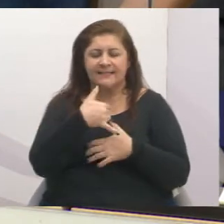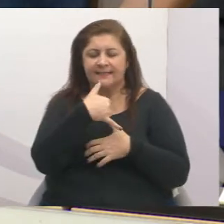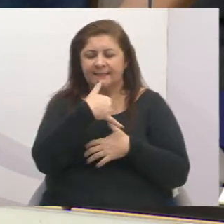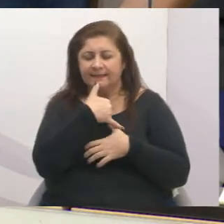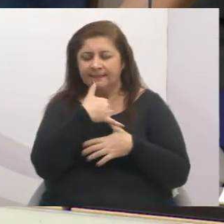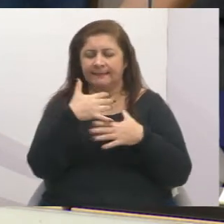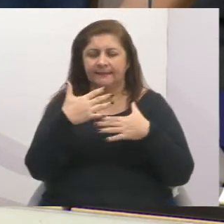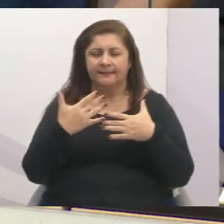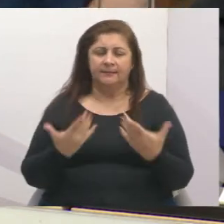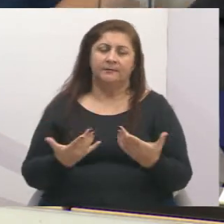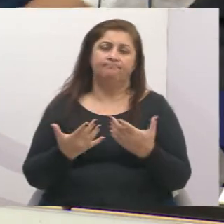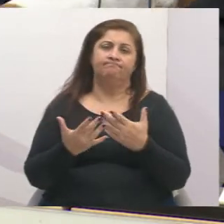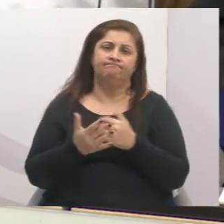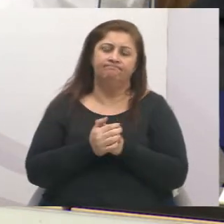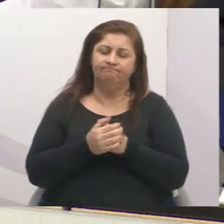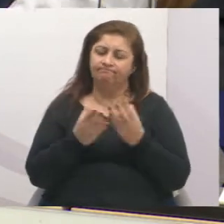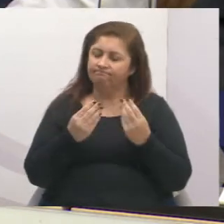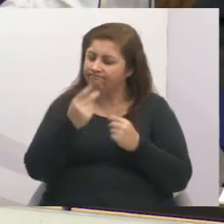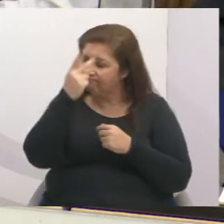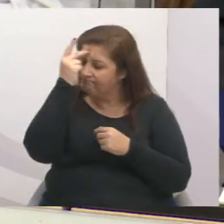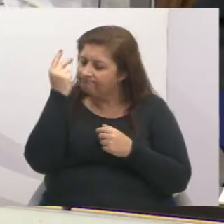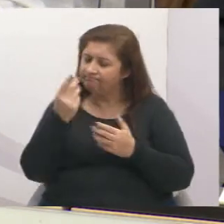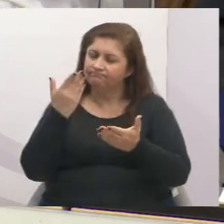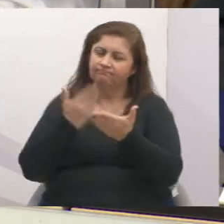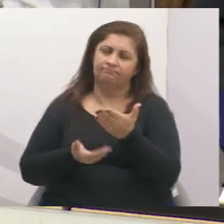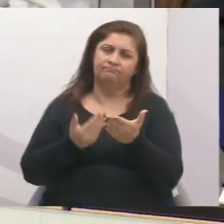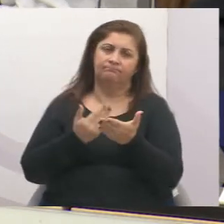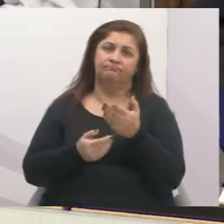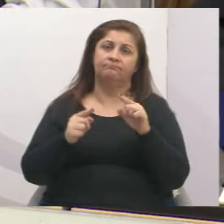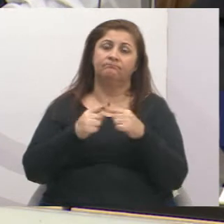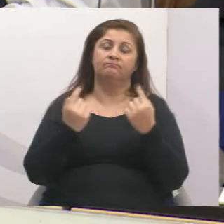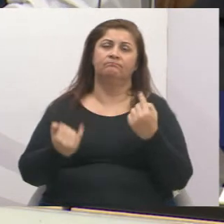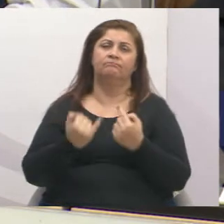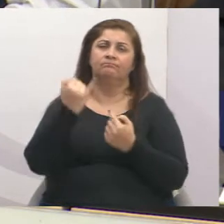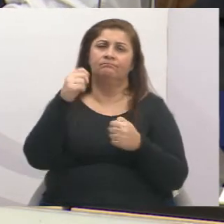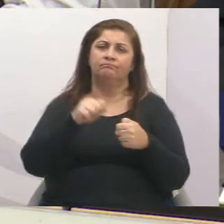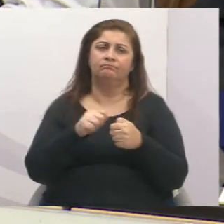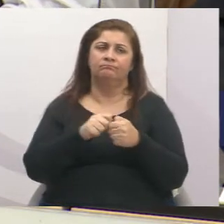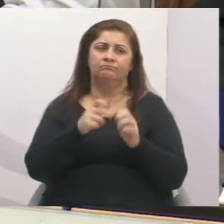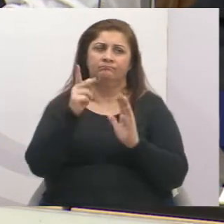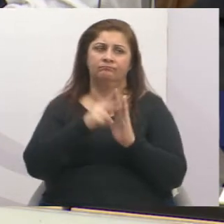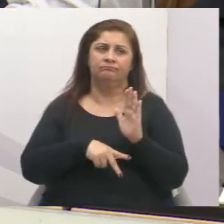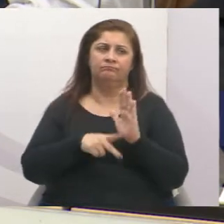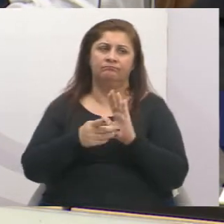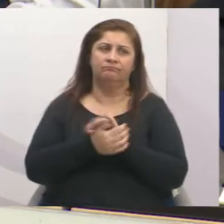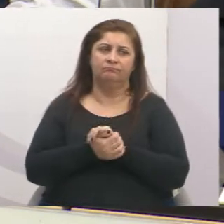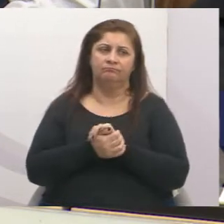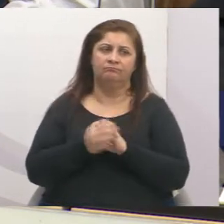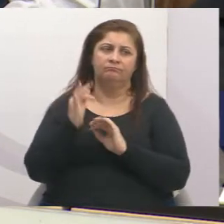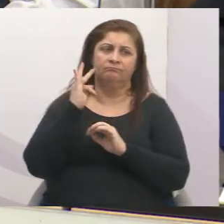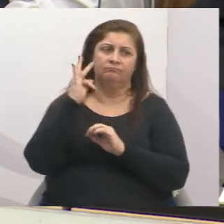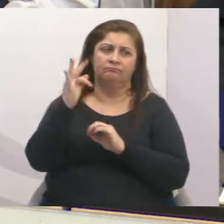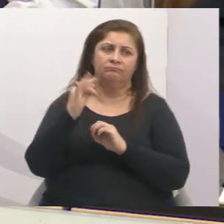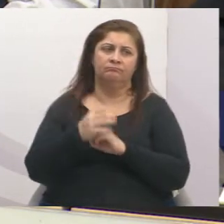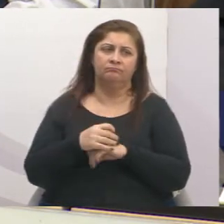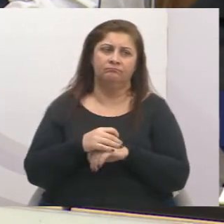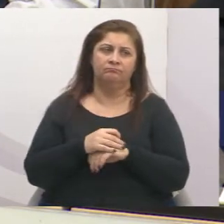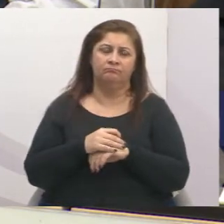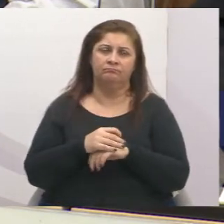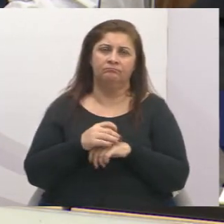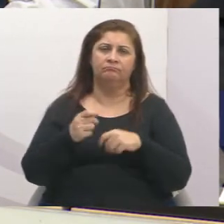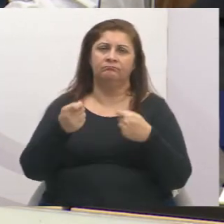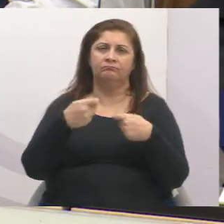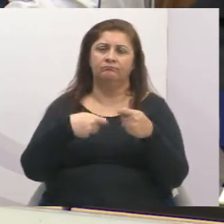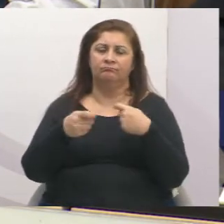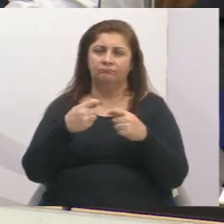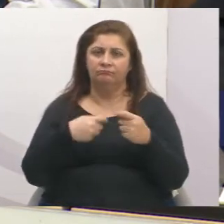nós sabemos que muito servidor vai perder, mas a importância que é de fazer esse projeto para que no futuro, as próximas